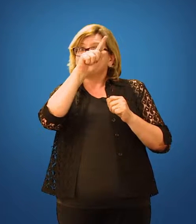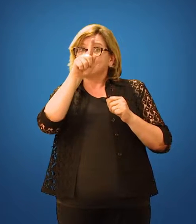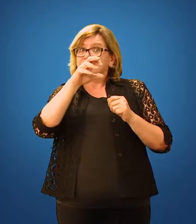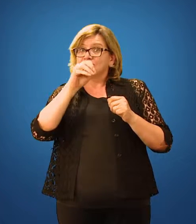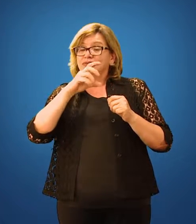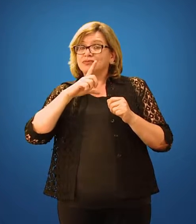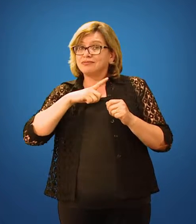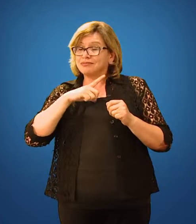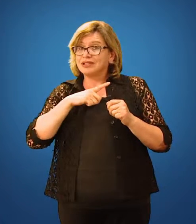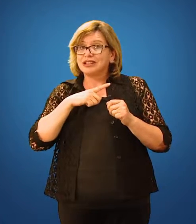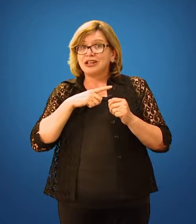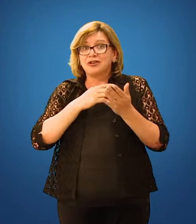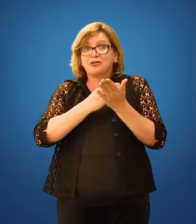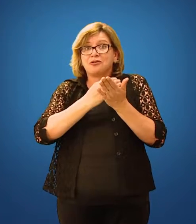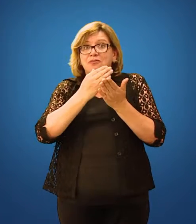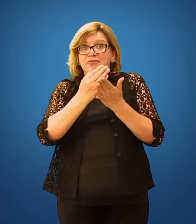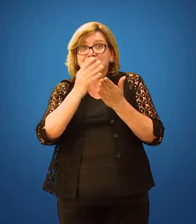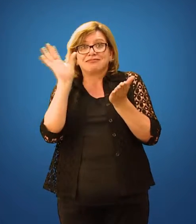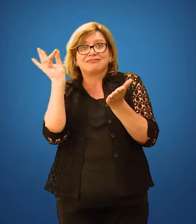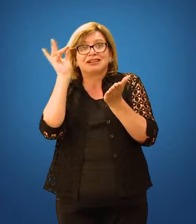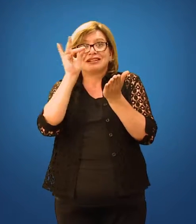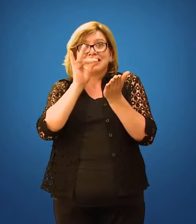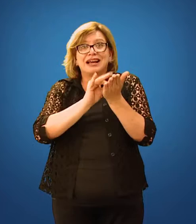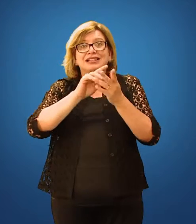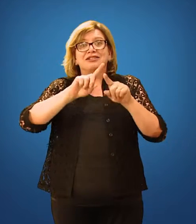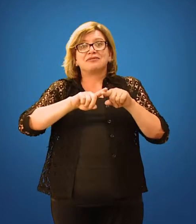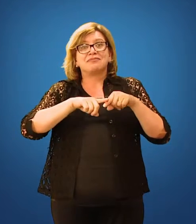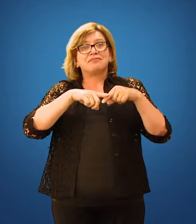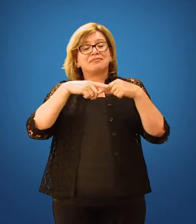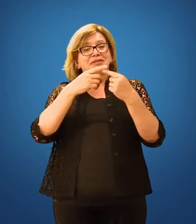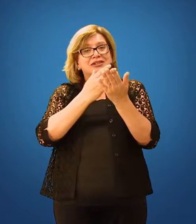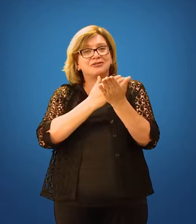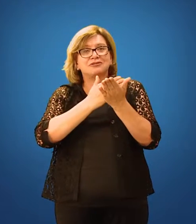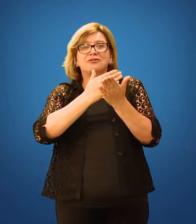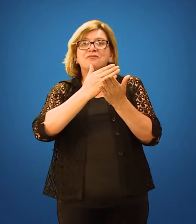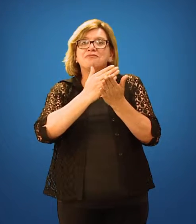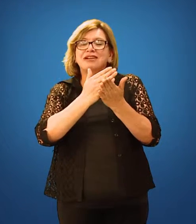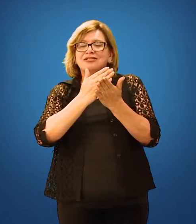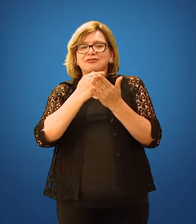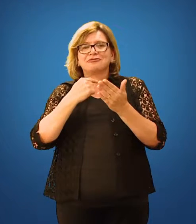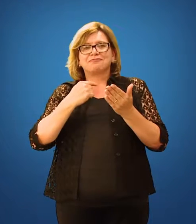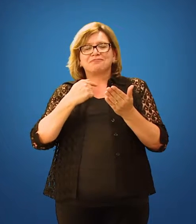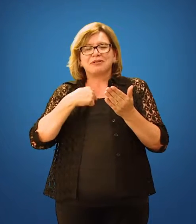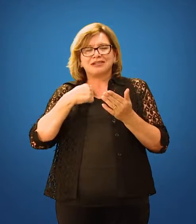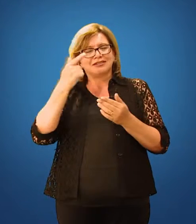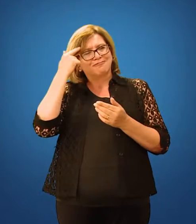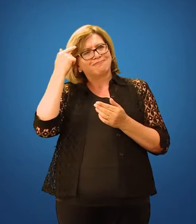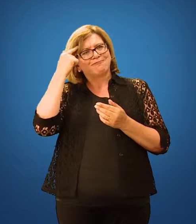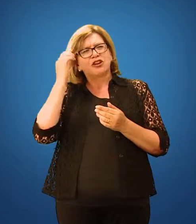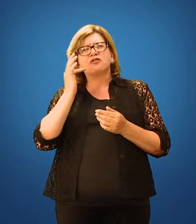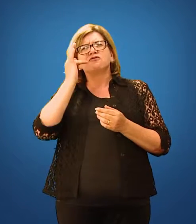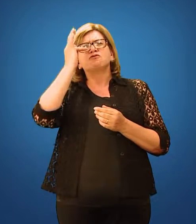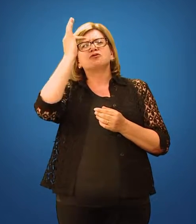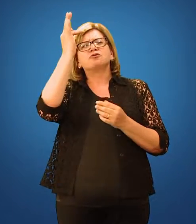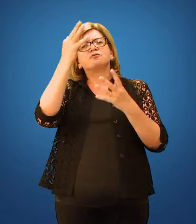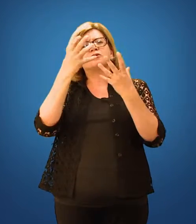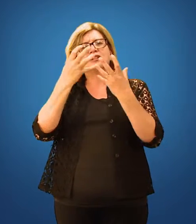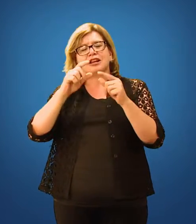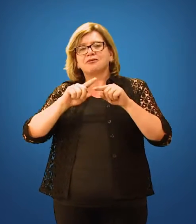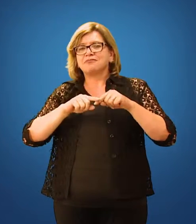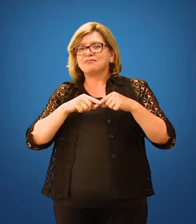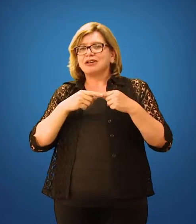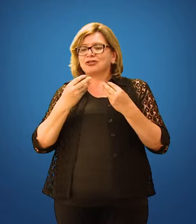eu parto da realidade, mas parto para onde? Para um futuro almejado, dentro das condições que eu tenho,